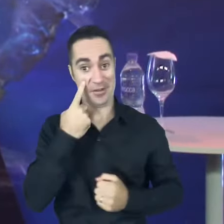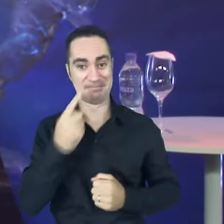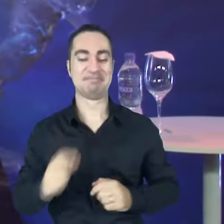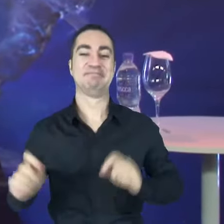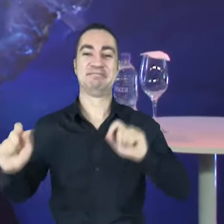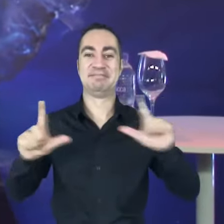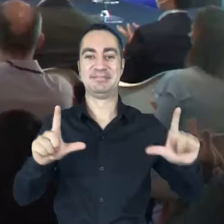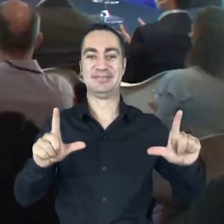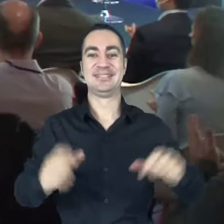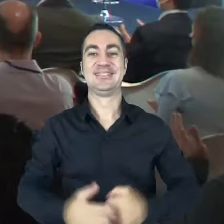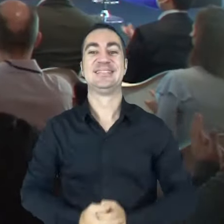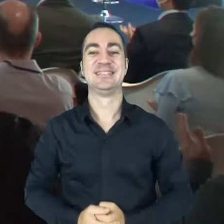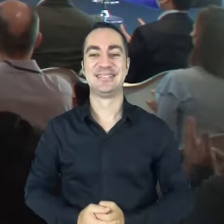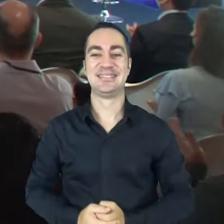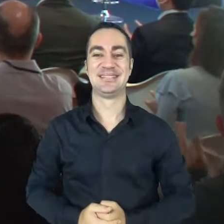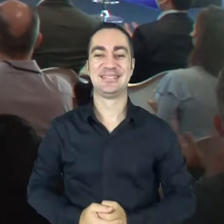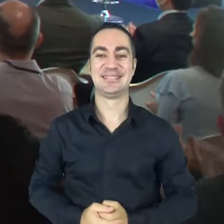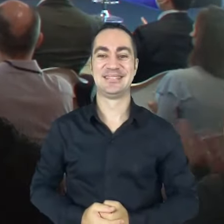Juliana!